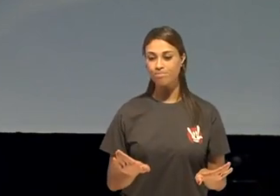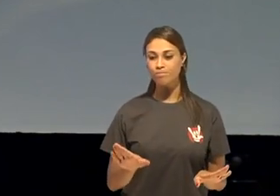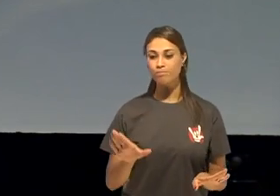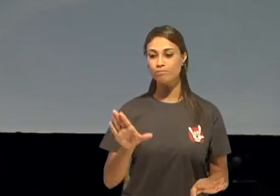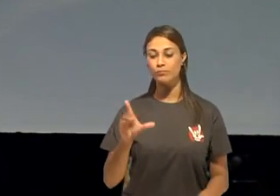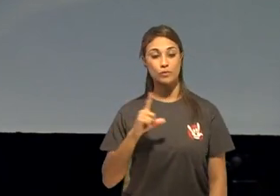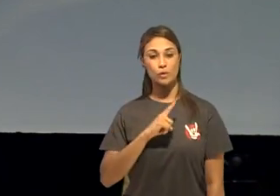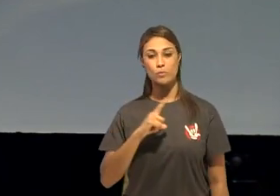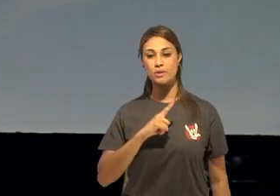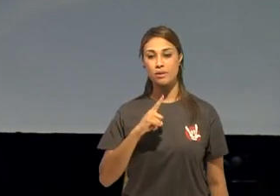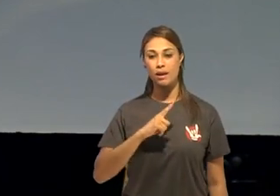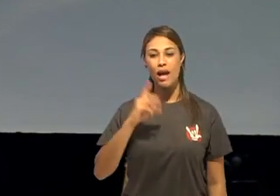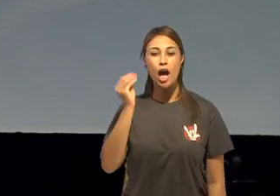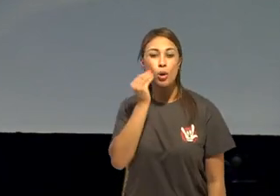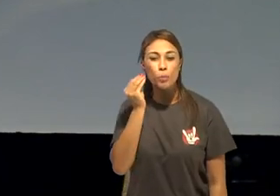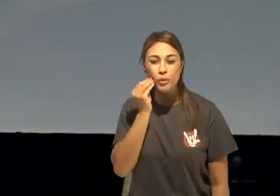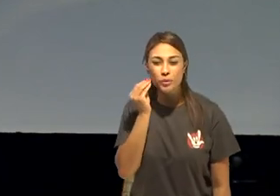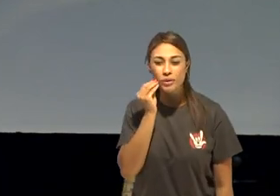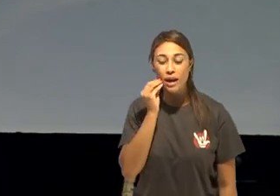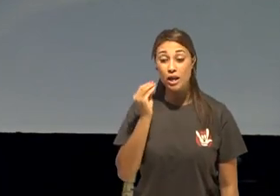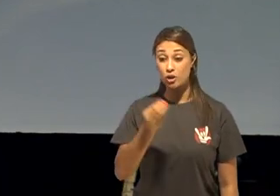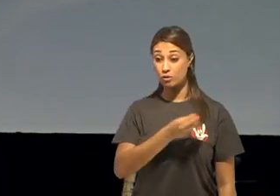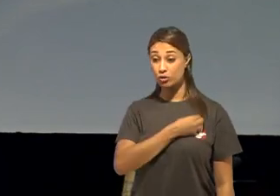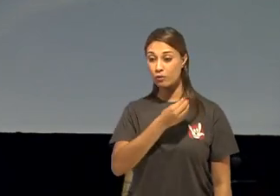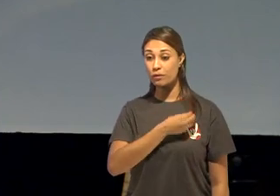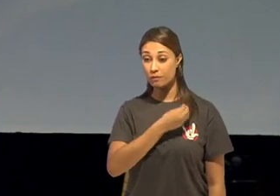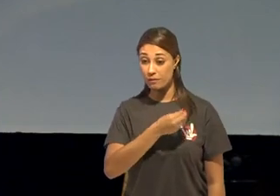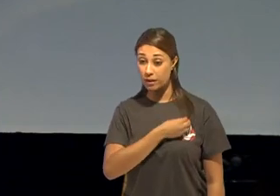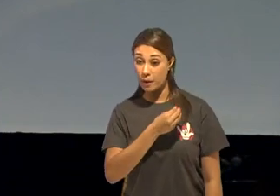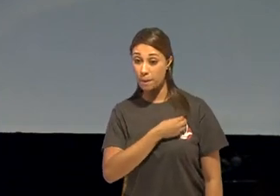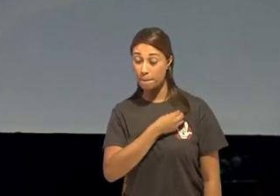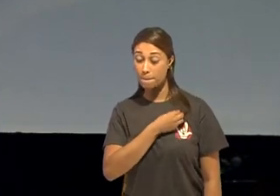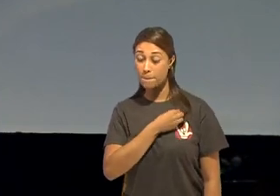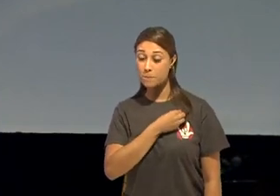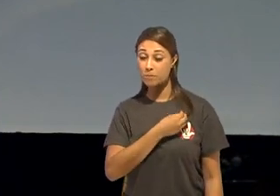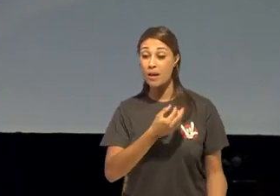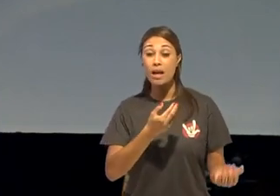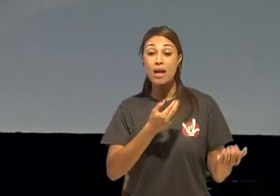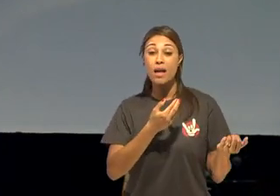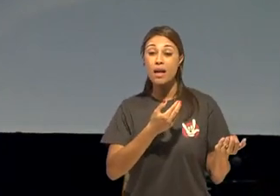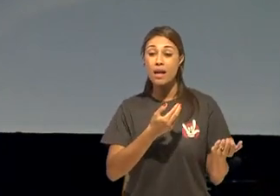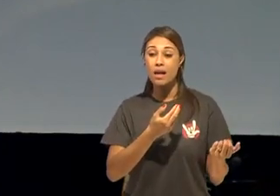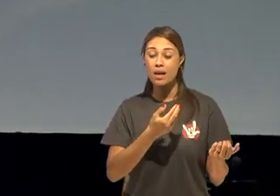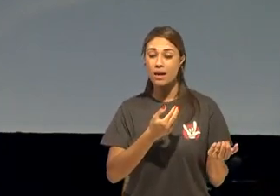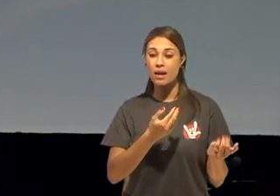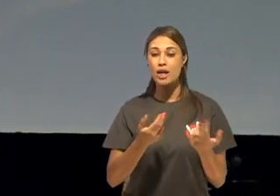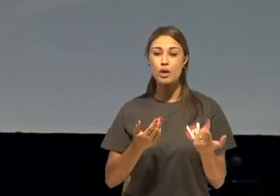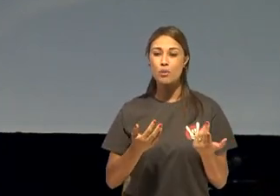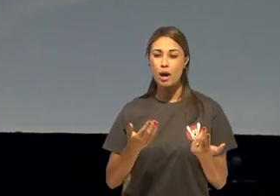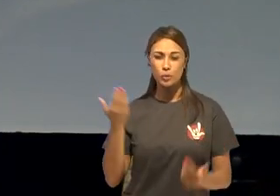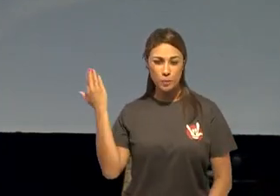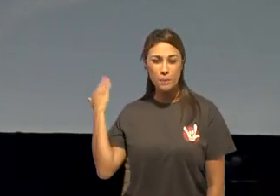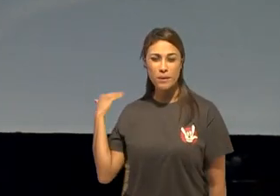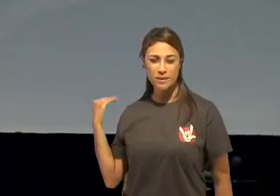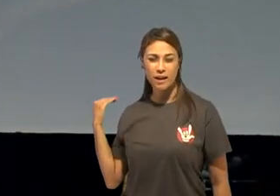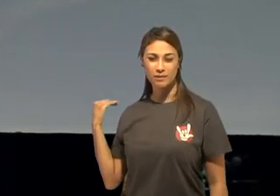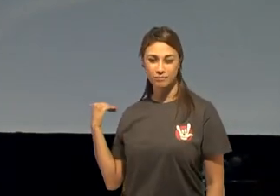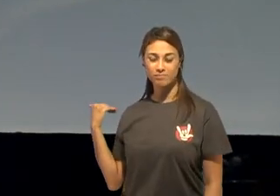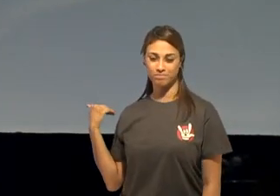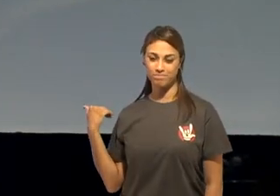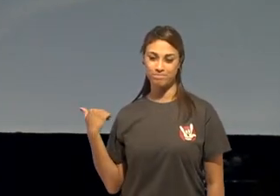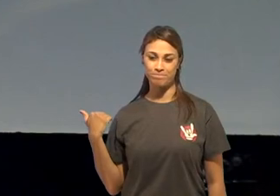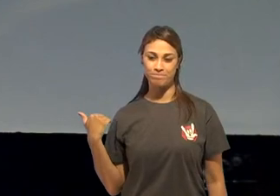oportunidade, provavelmente, de viver a igreja primitiva voltar. Eu quero compartilhar com vocês